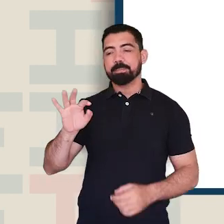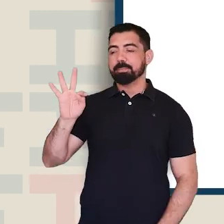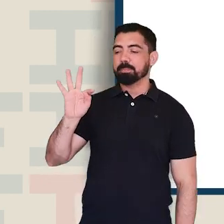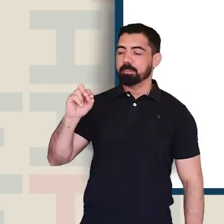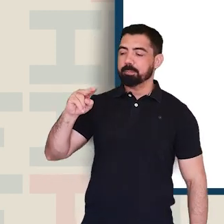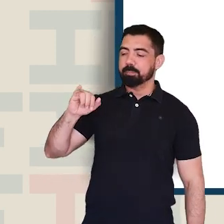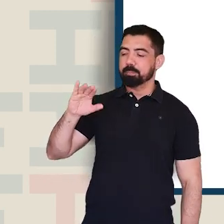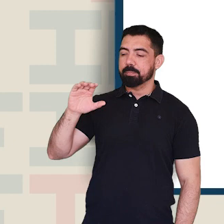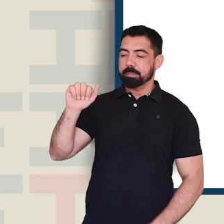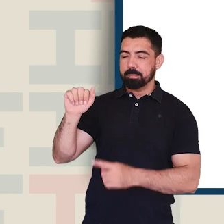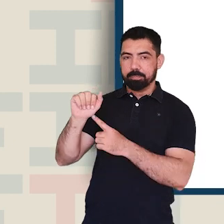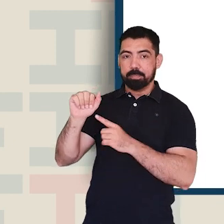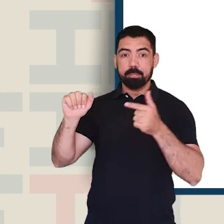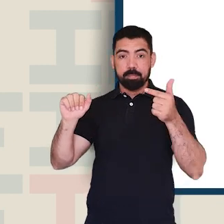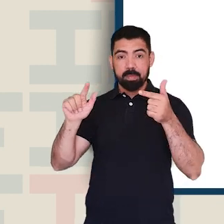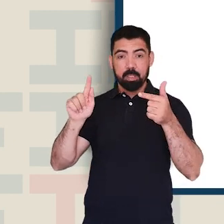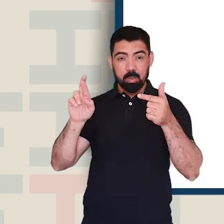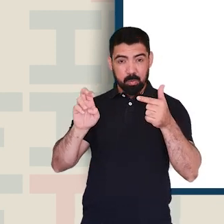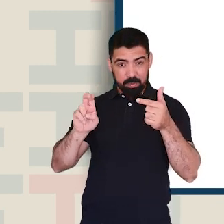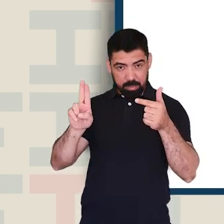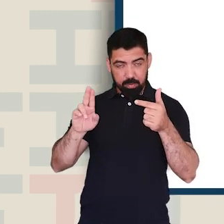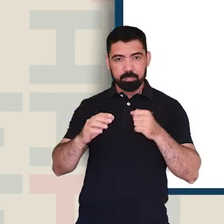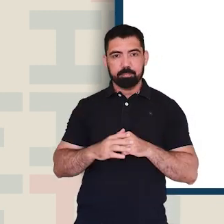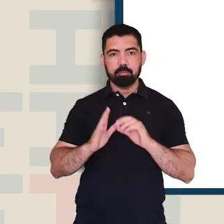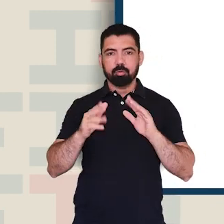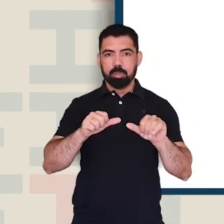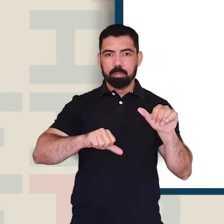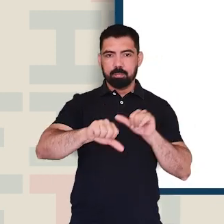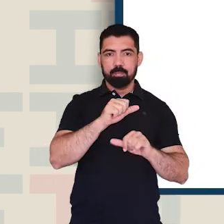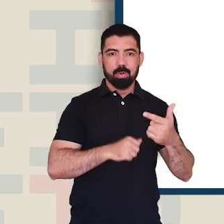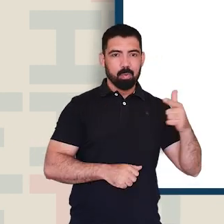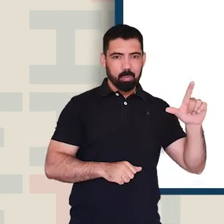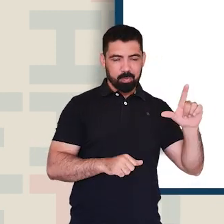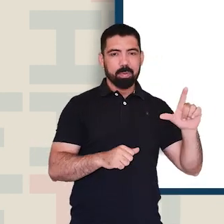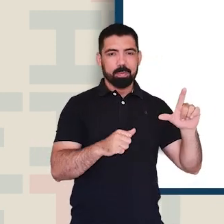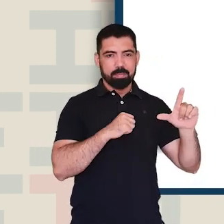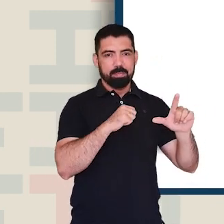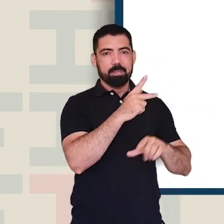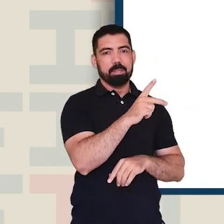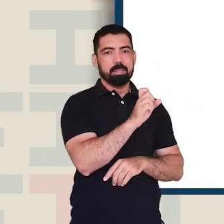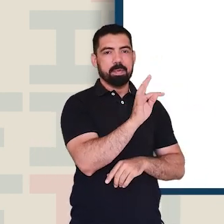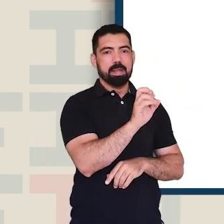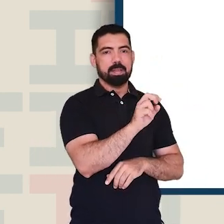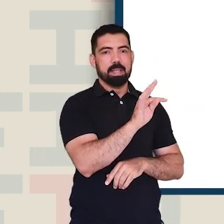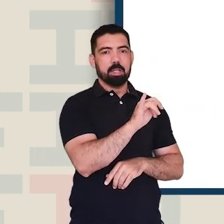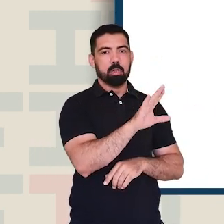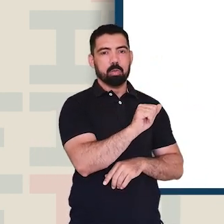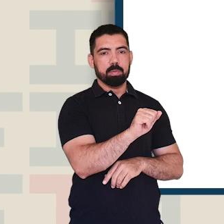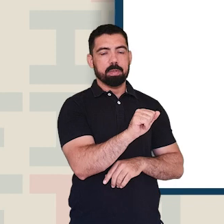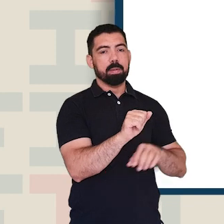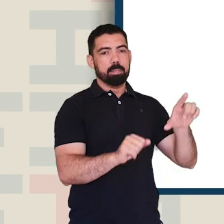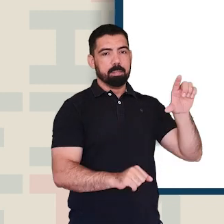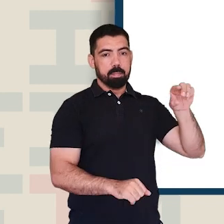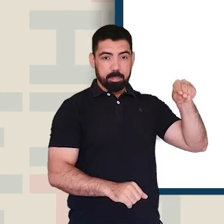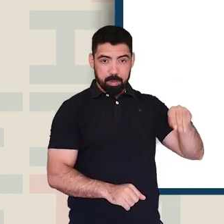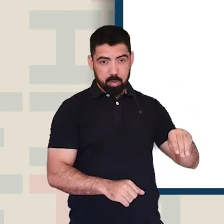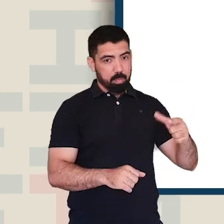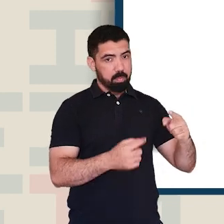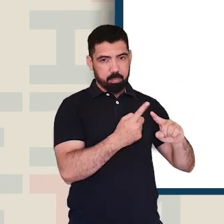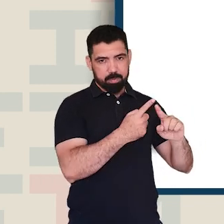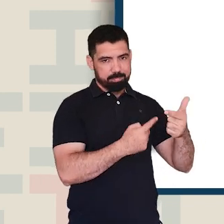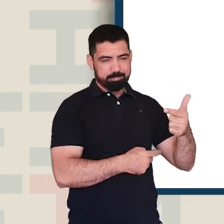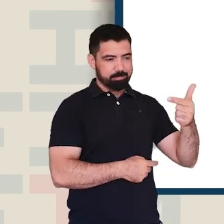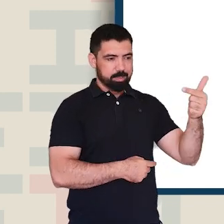tônica, segundo grau, ou seja, já difere da pentatônica menor, porque que não tem um segundo grau,